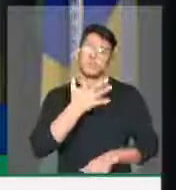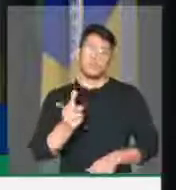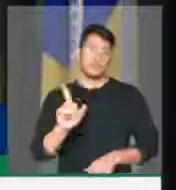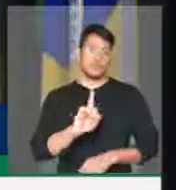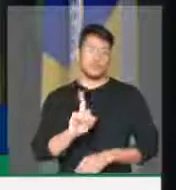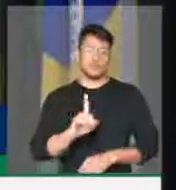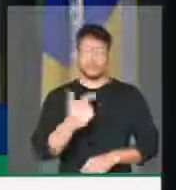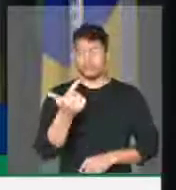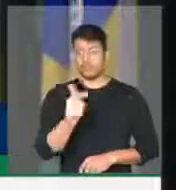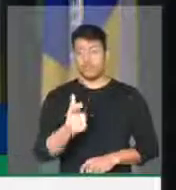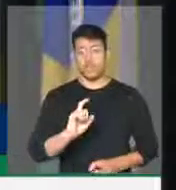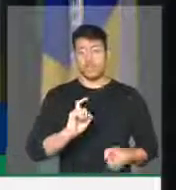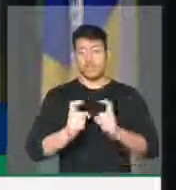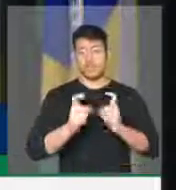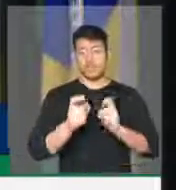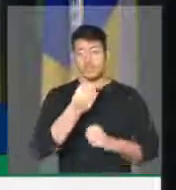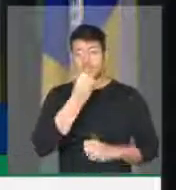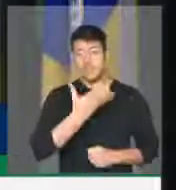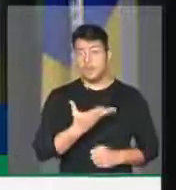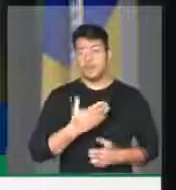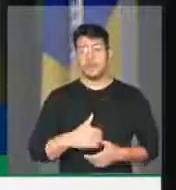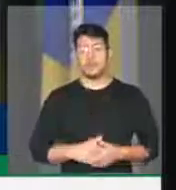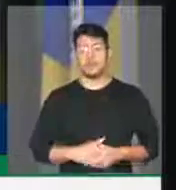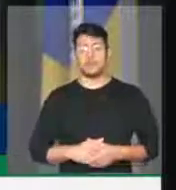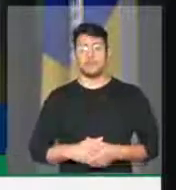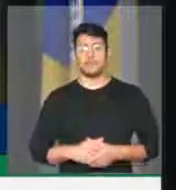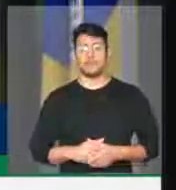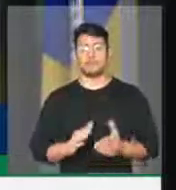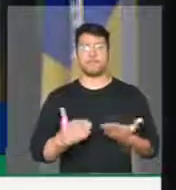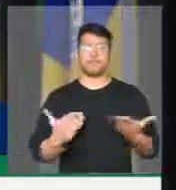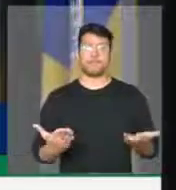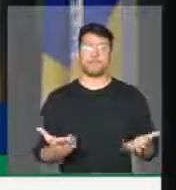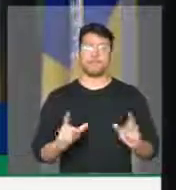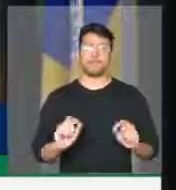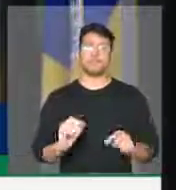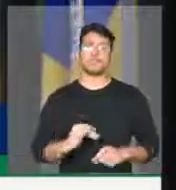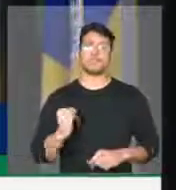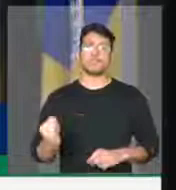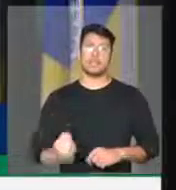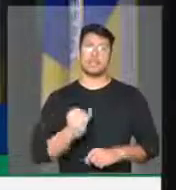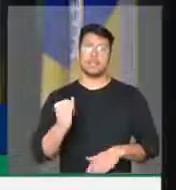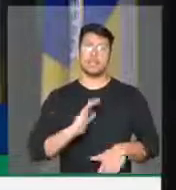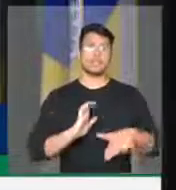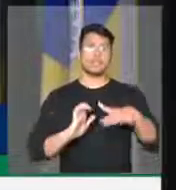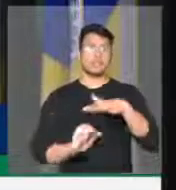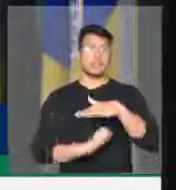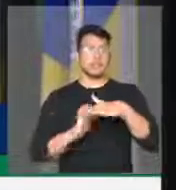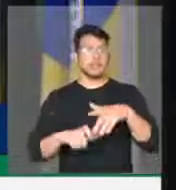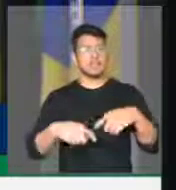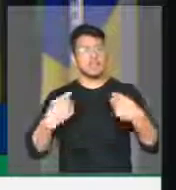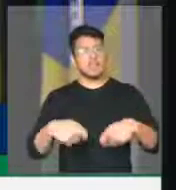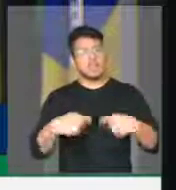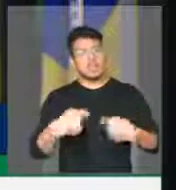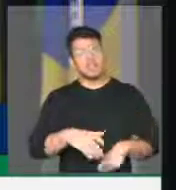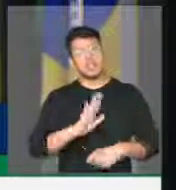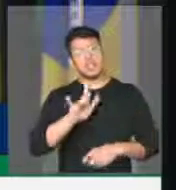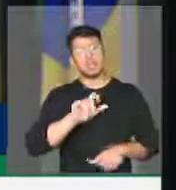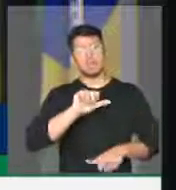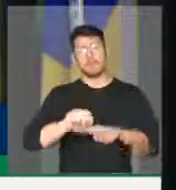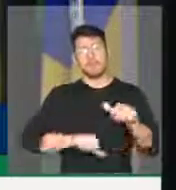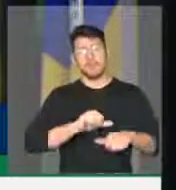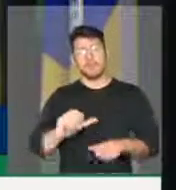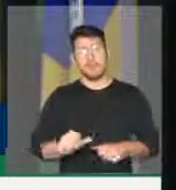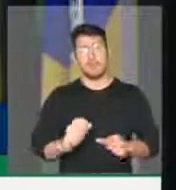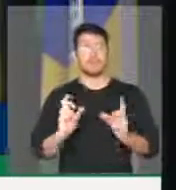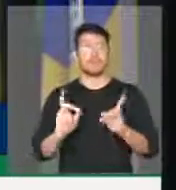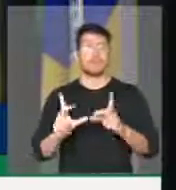país. É importante que essa empresa entrasse no processo de privatização, porque, de certa